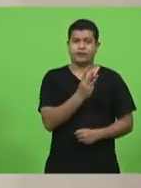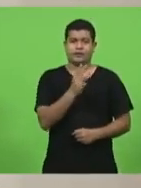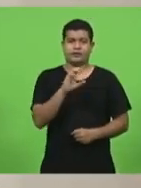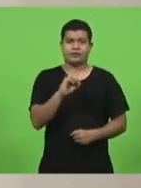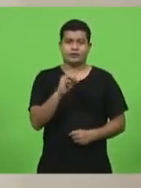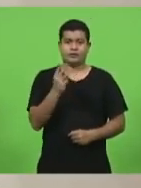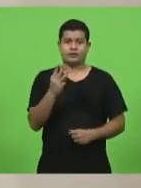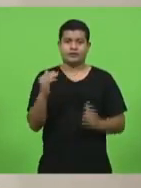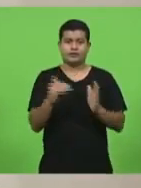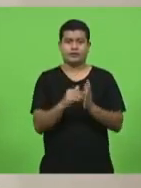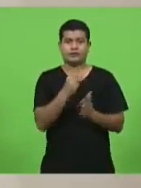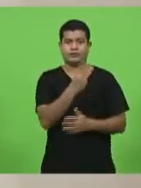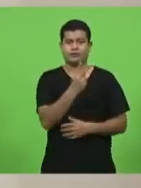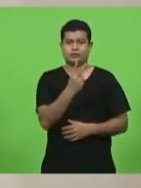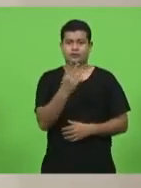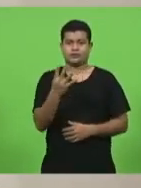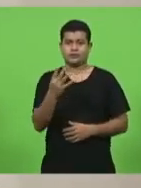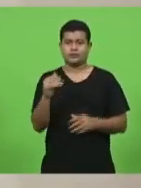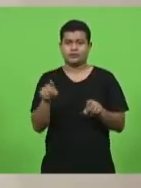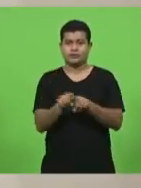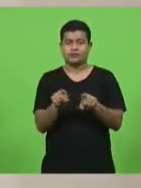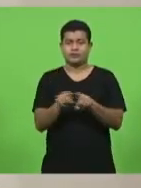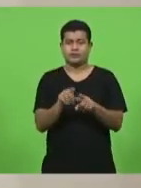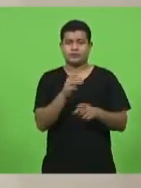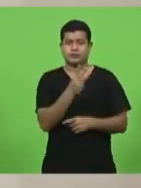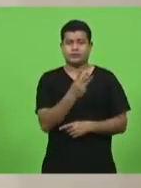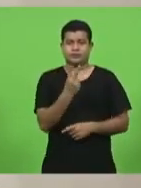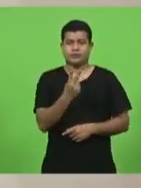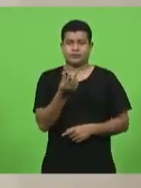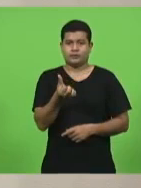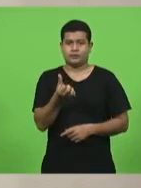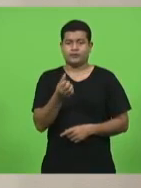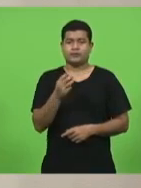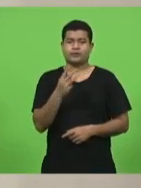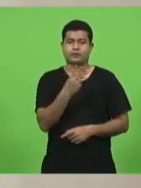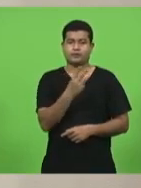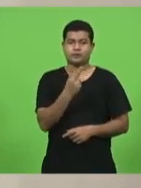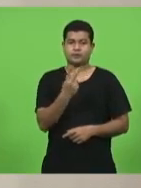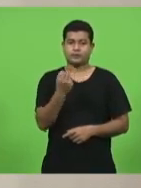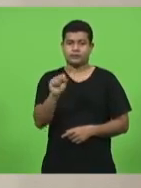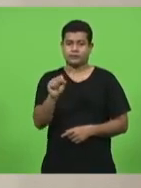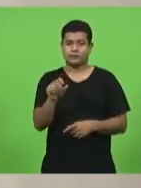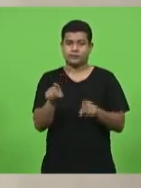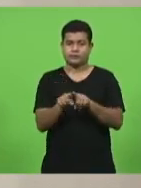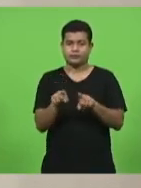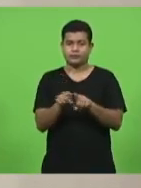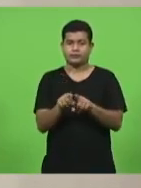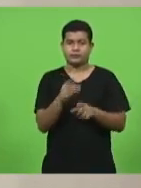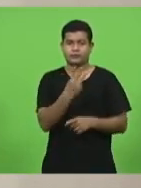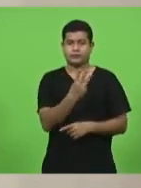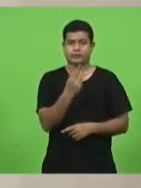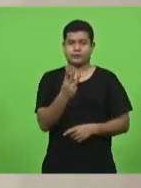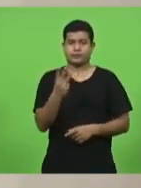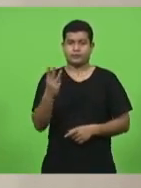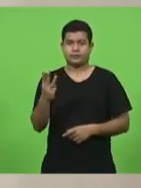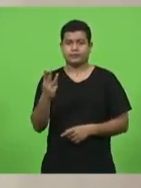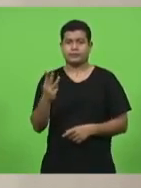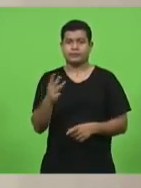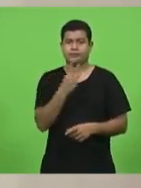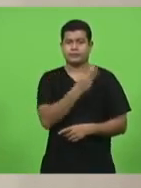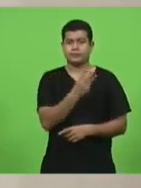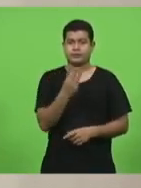324, 326, 328 a 333, 335 a